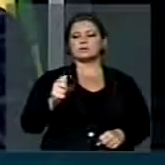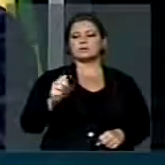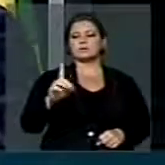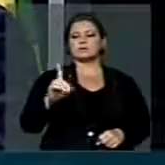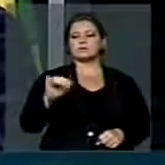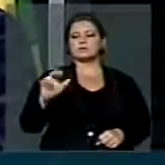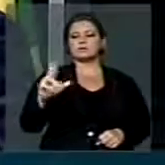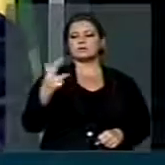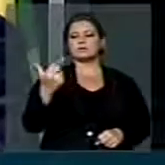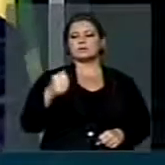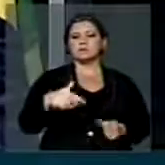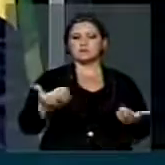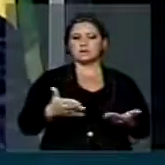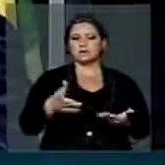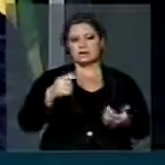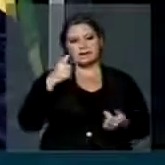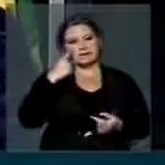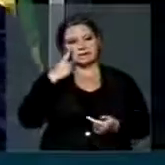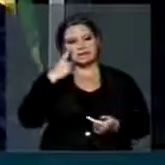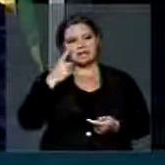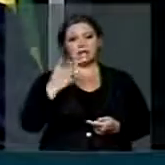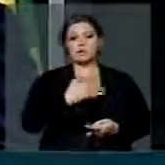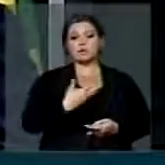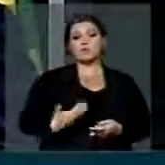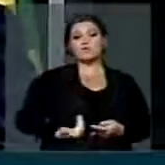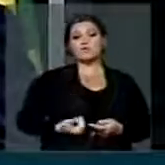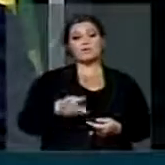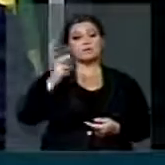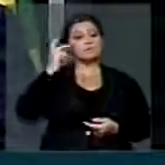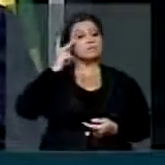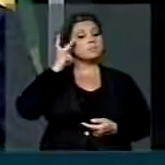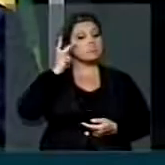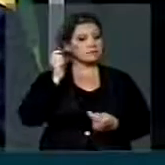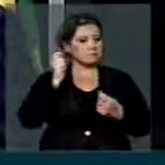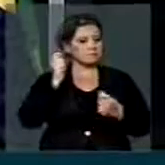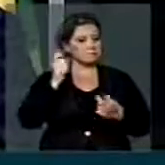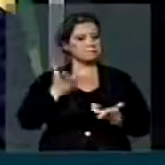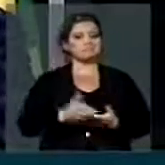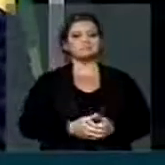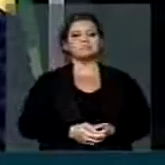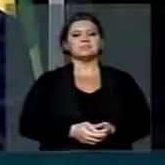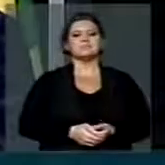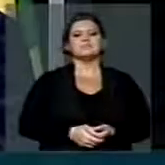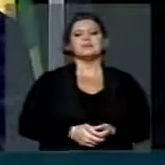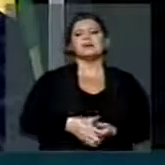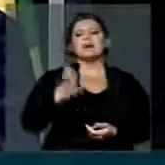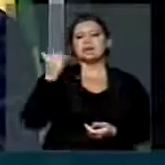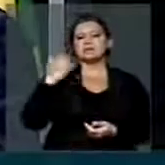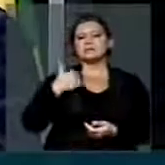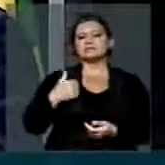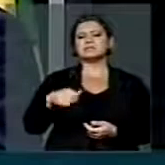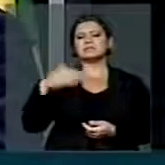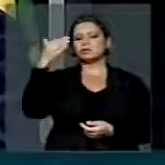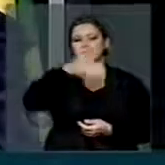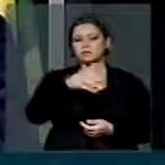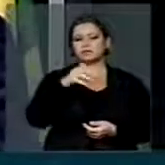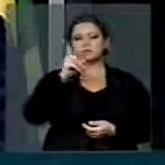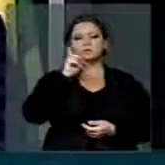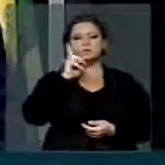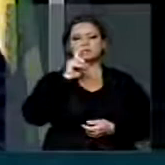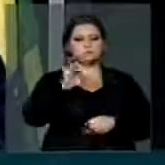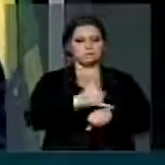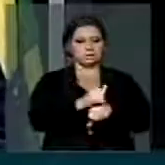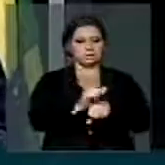como pré-candidato a governador em São Paulo. E naquele evento bancado com recursos públicos, até porque